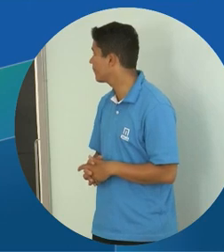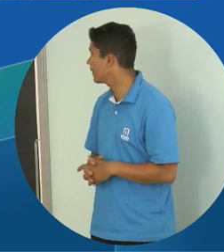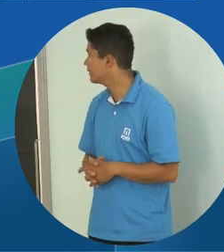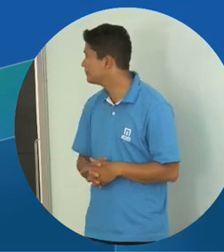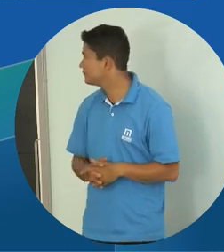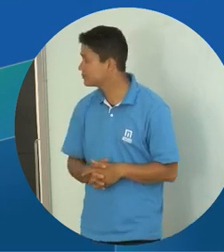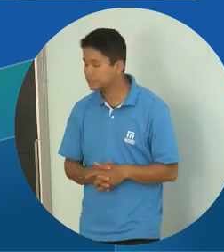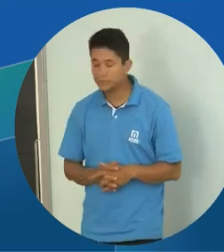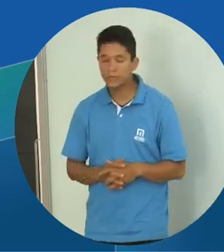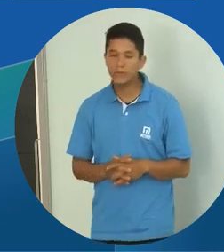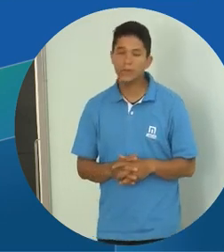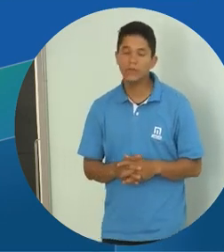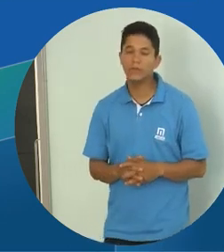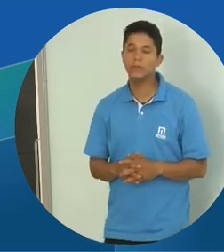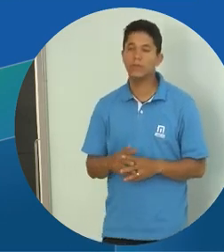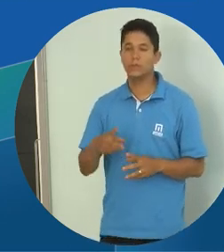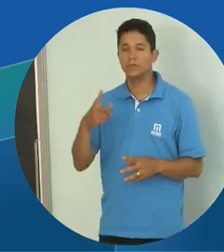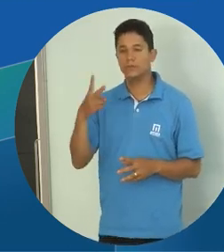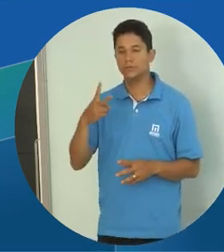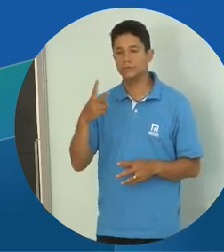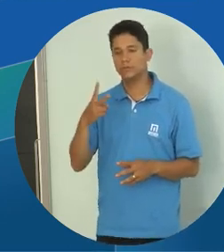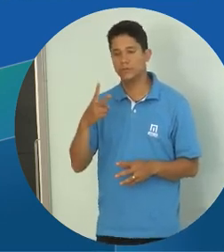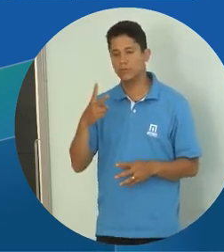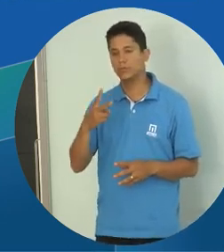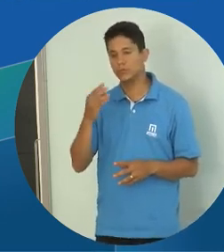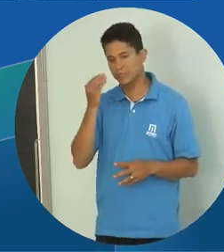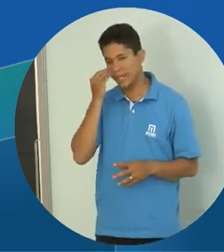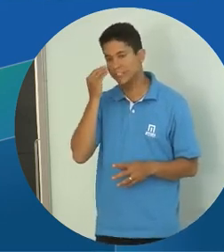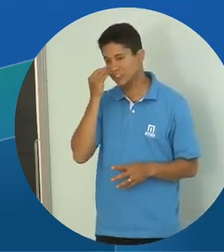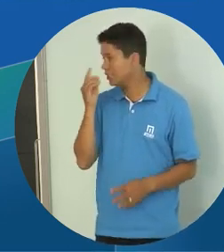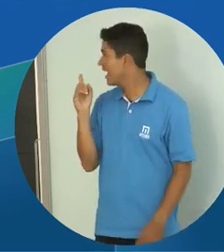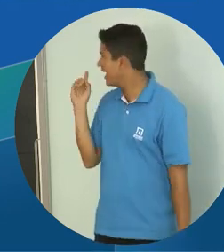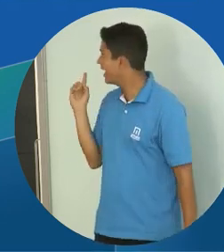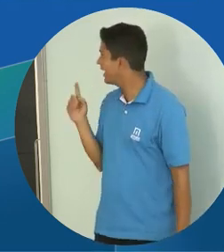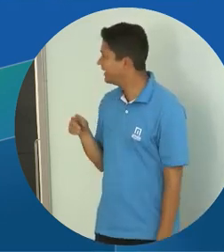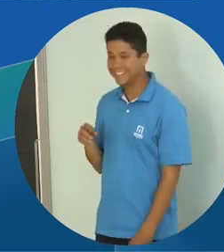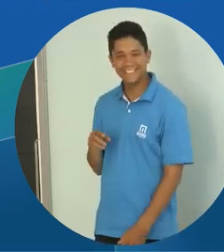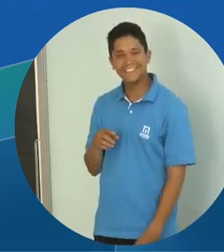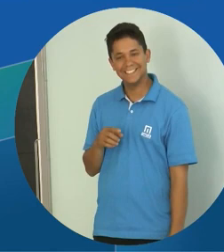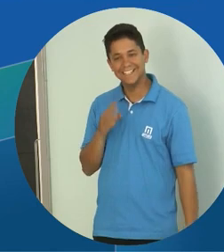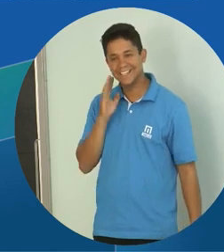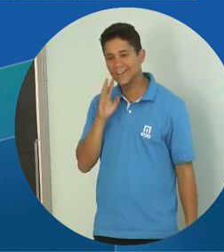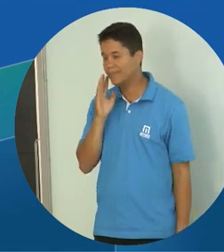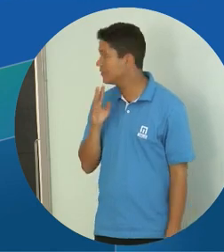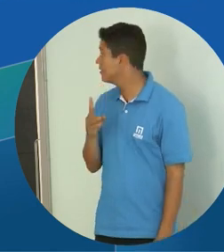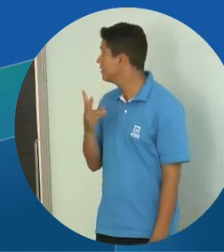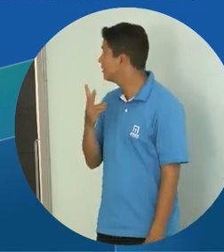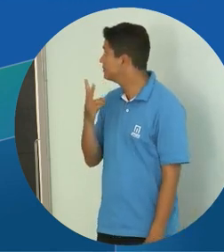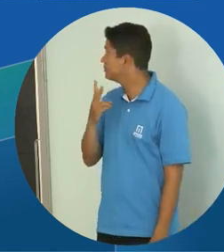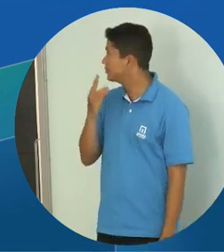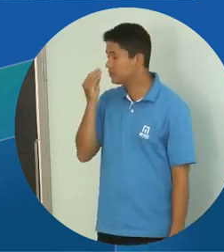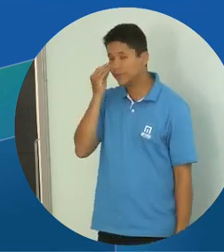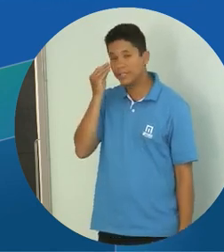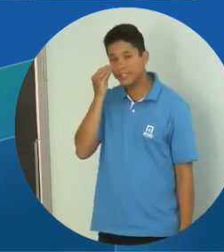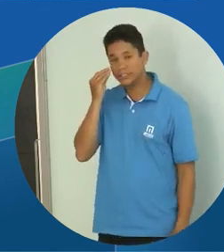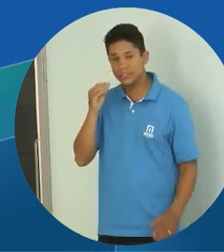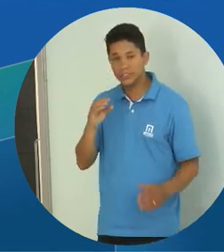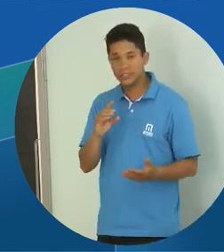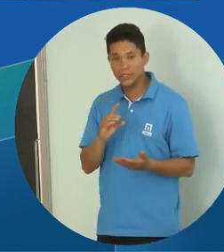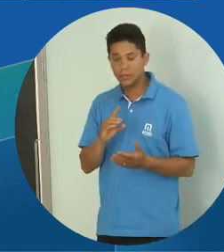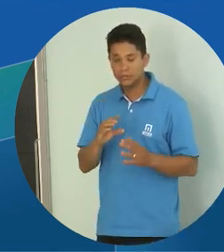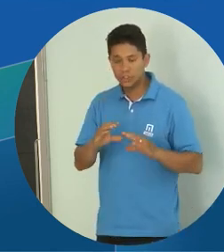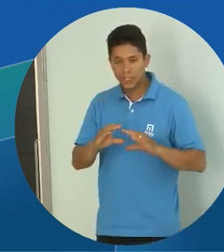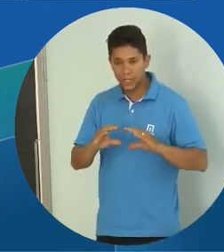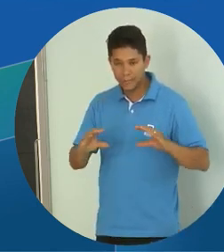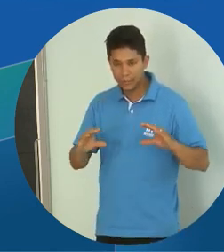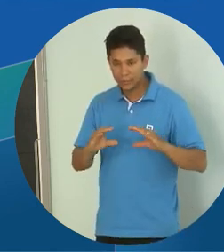Já para o segundo teste, a gente tinha um segundo desafio, que agora a gente queria expandir para 2 metros. Esse diâmetro que ficou em 85 centímetros, a gente queria expandir